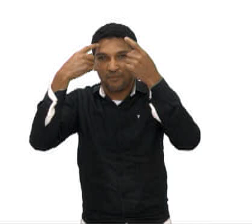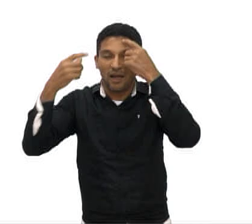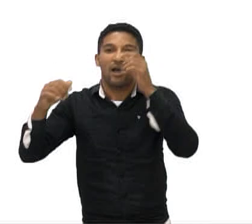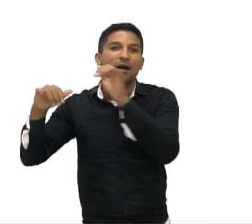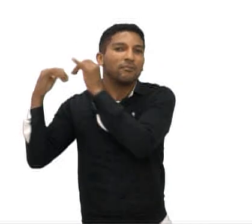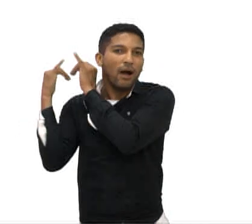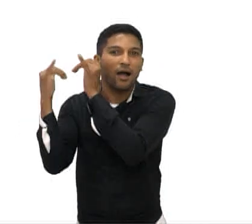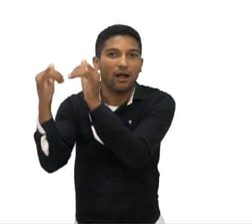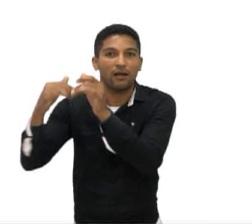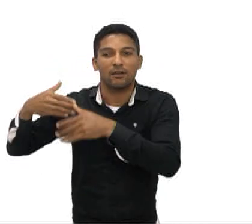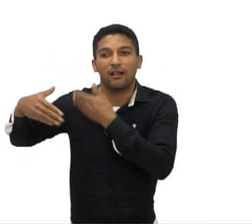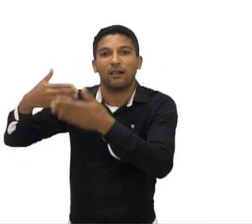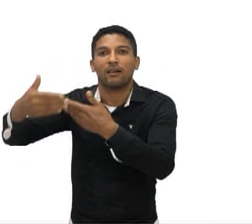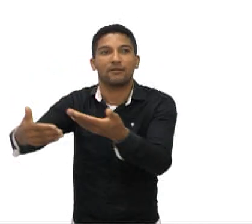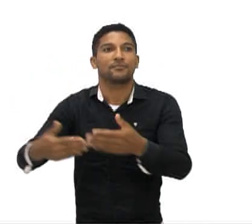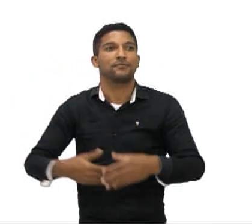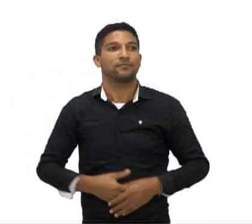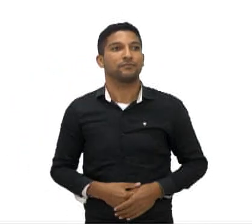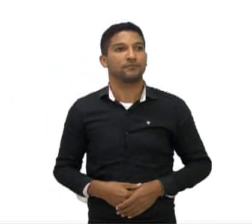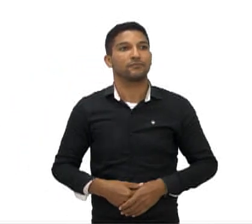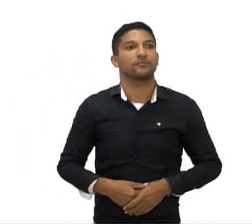Generalmente presenta una moraleja.